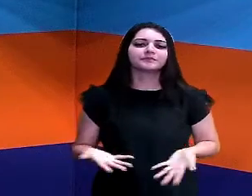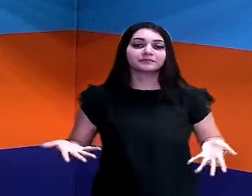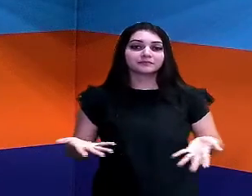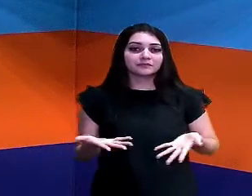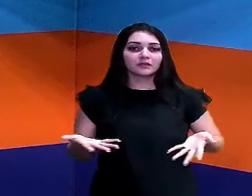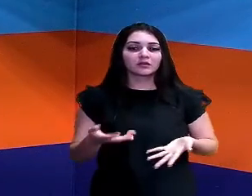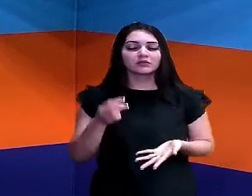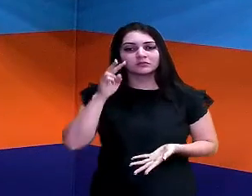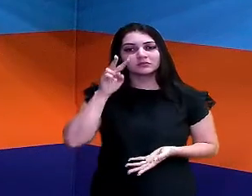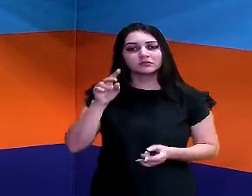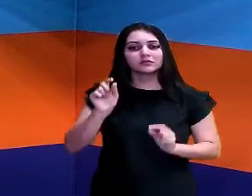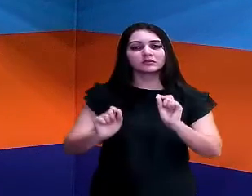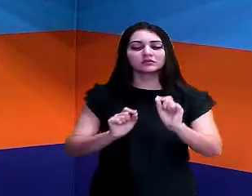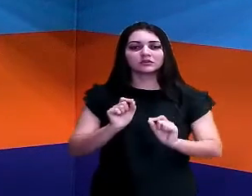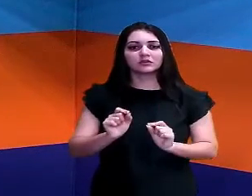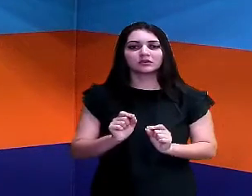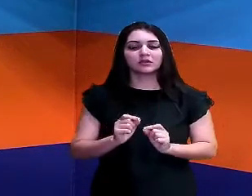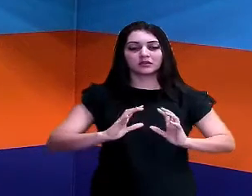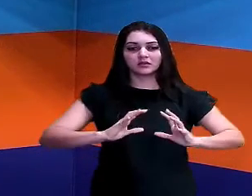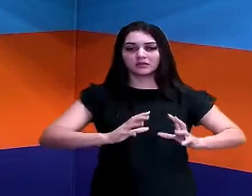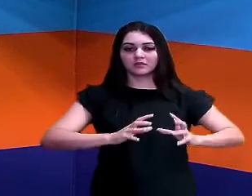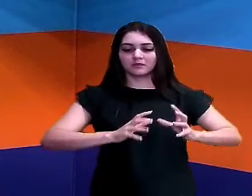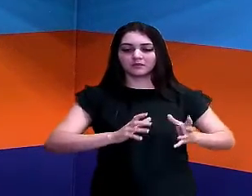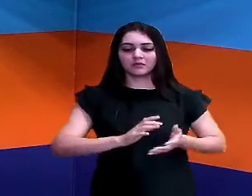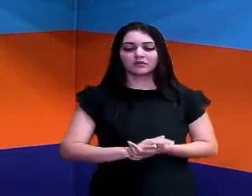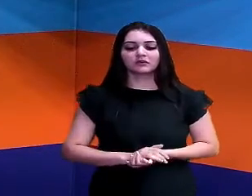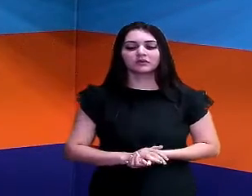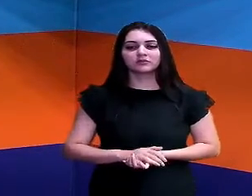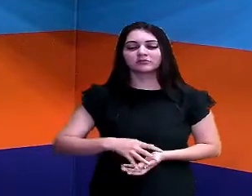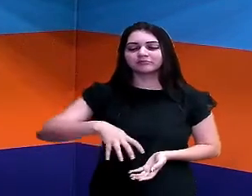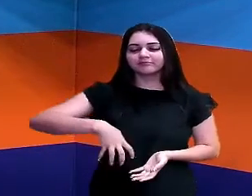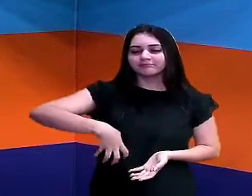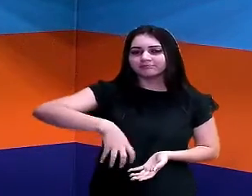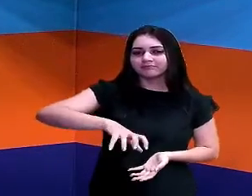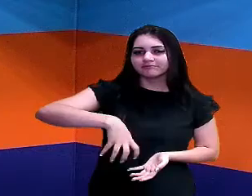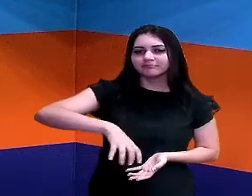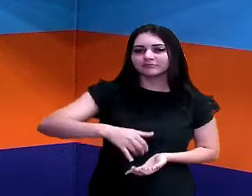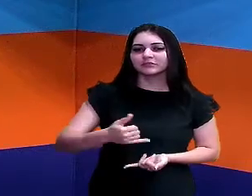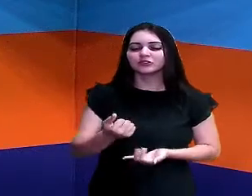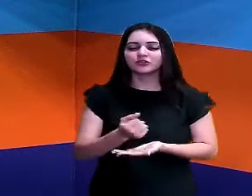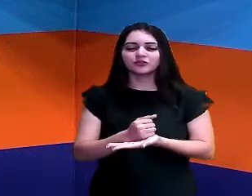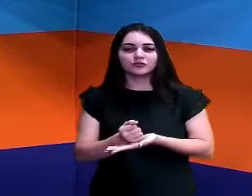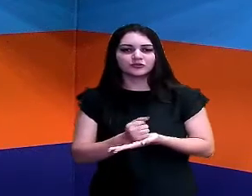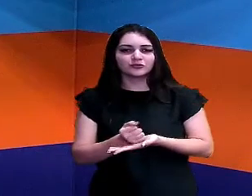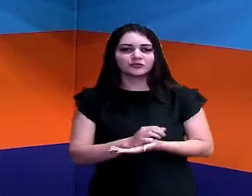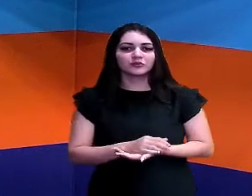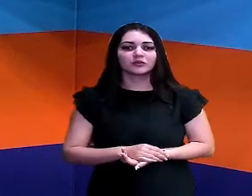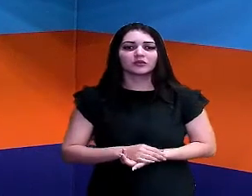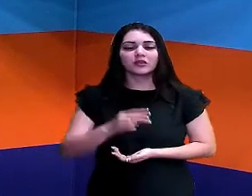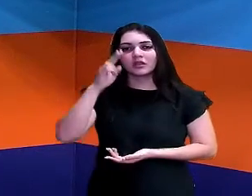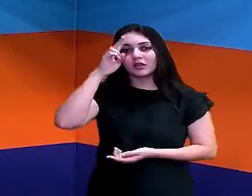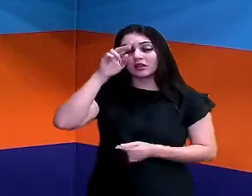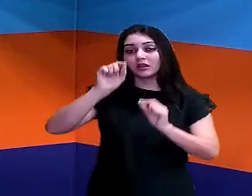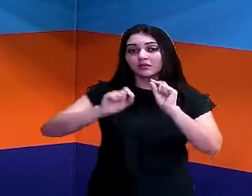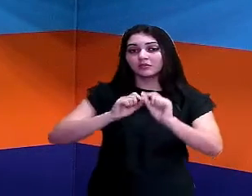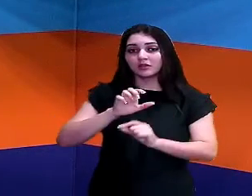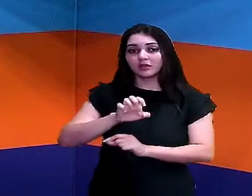Agora, vamos ver essa bola de boliche. Tá vendo? Isso aqui é uma bola de boliche, que lembra uma